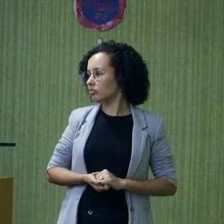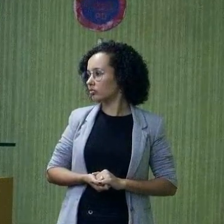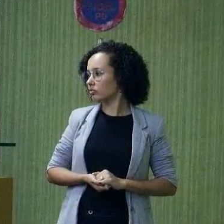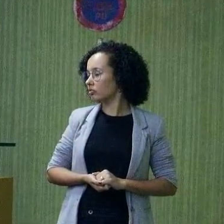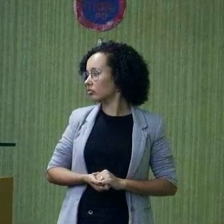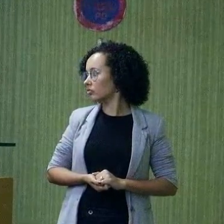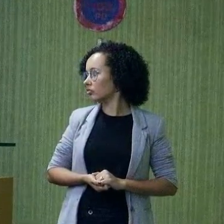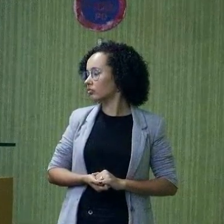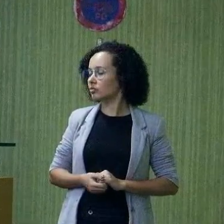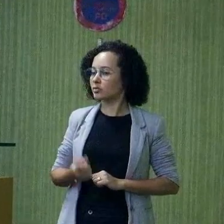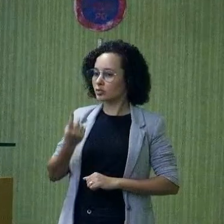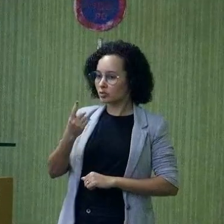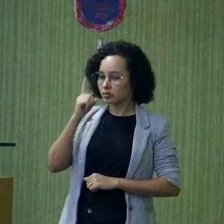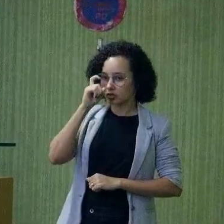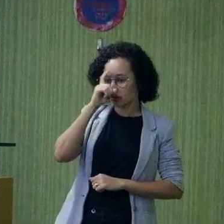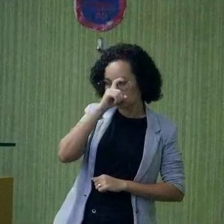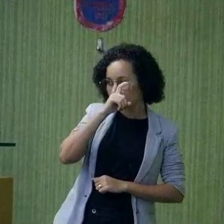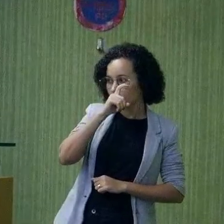é um